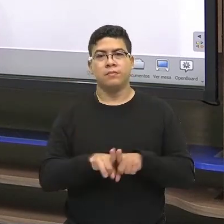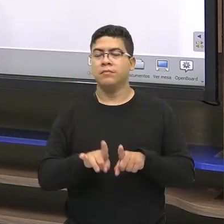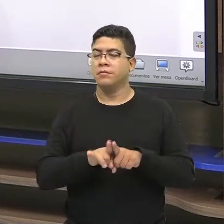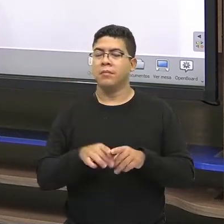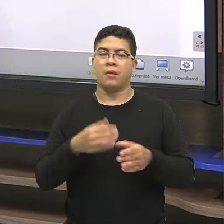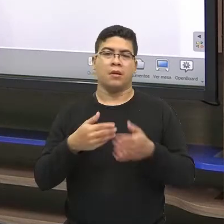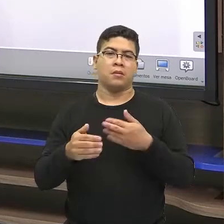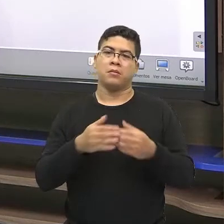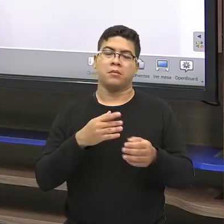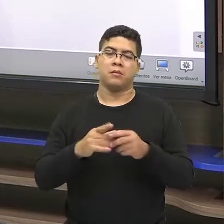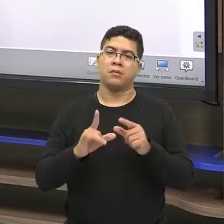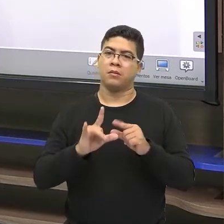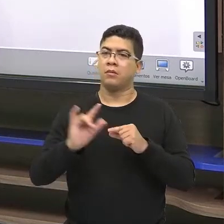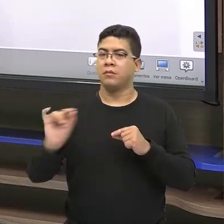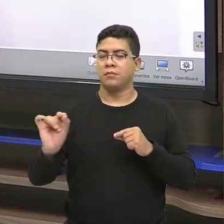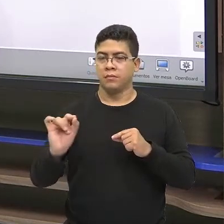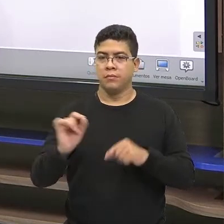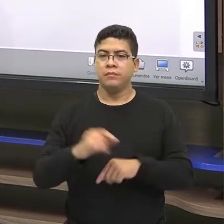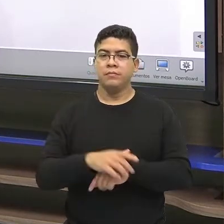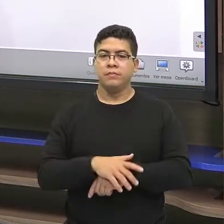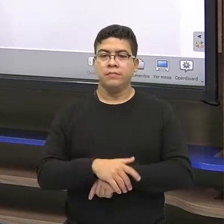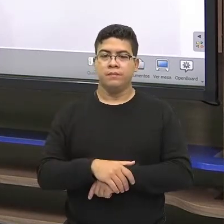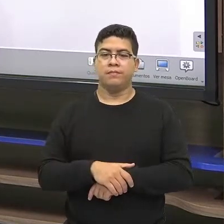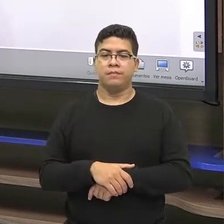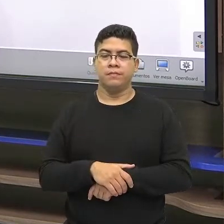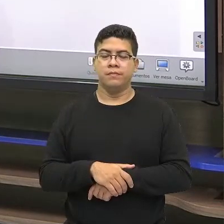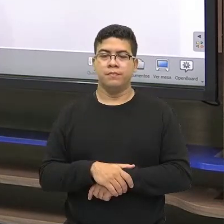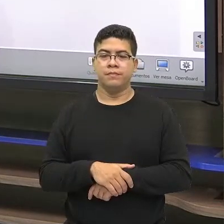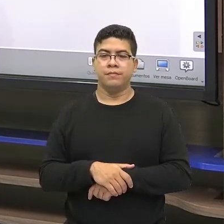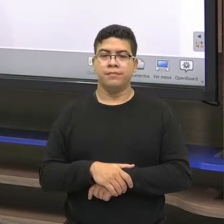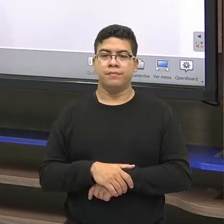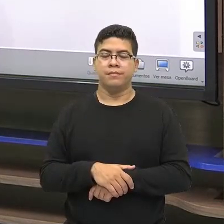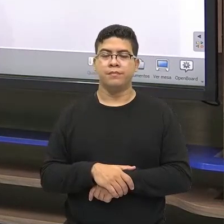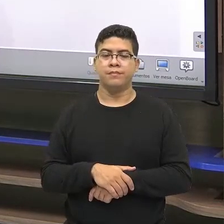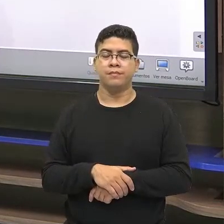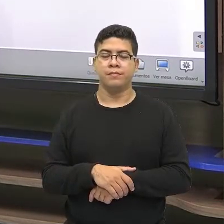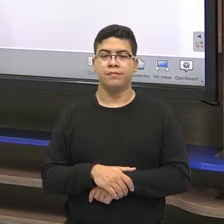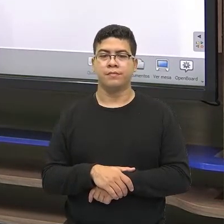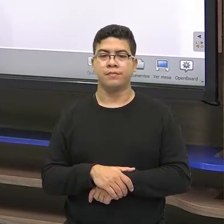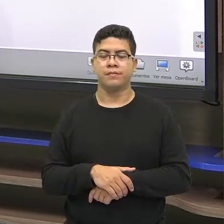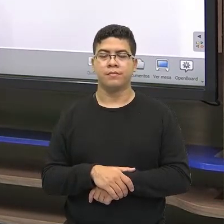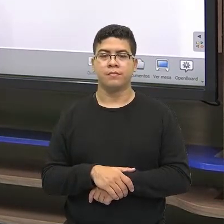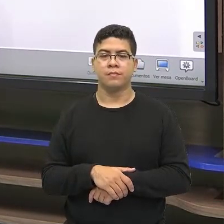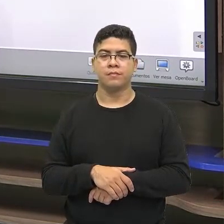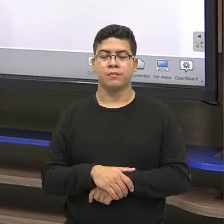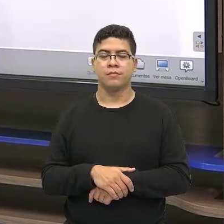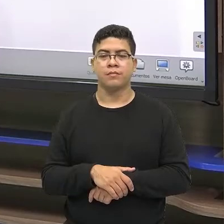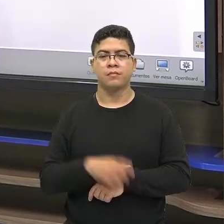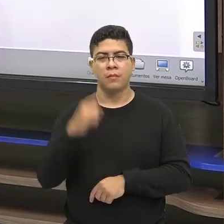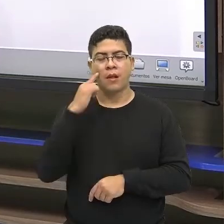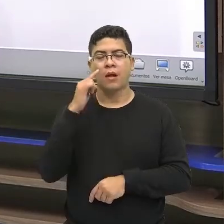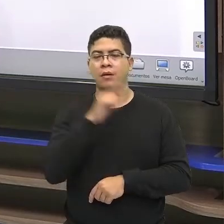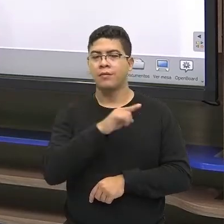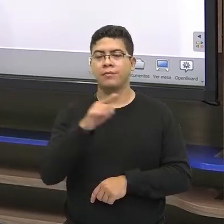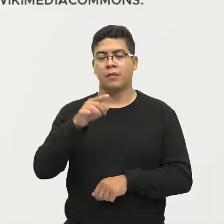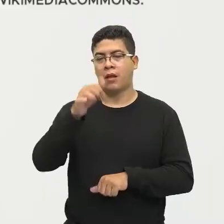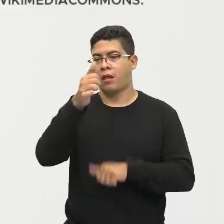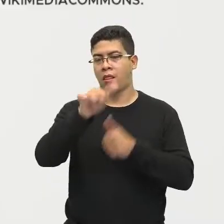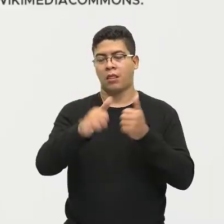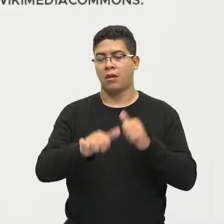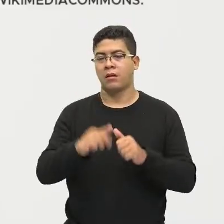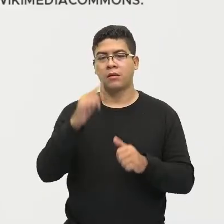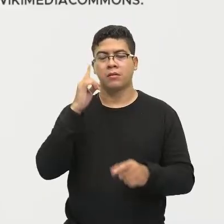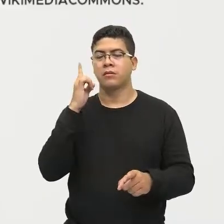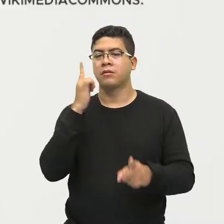qualquer momento. Então, nós temos mais um poema aqui que a gente vai analisar para vocês identificarem,